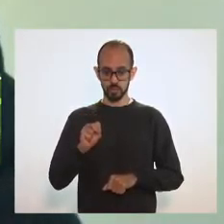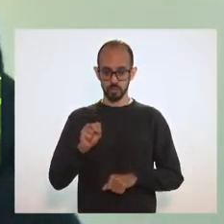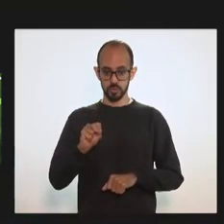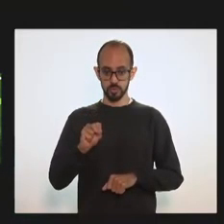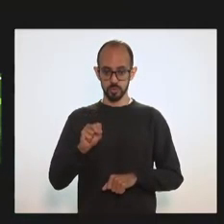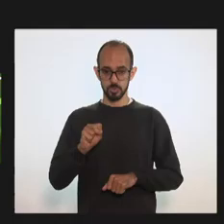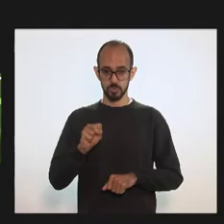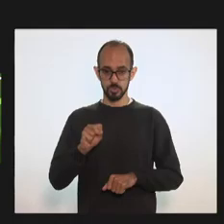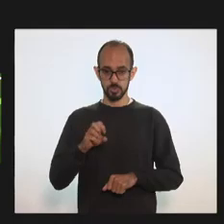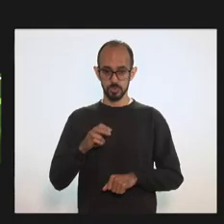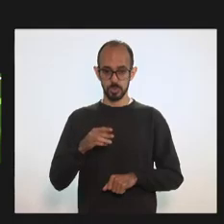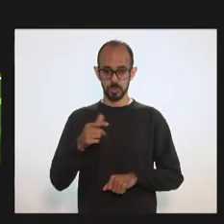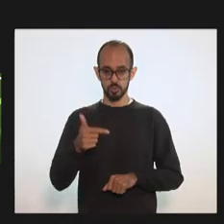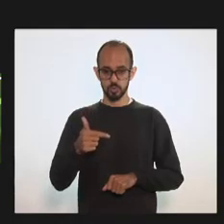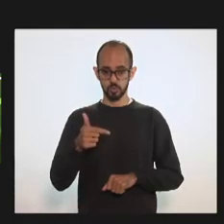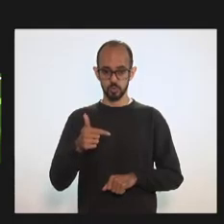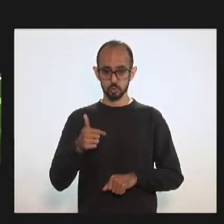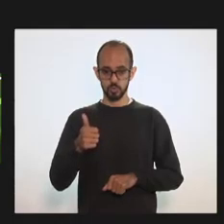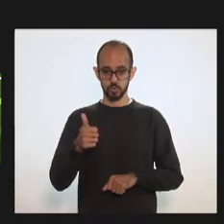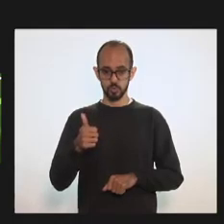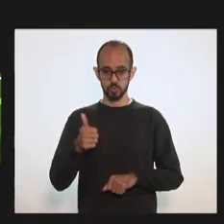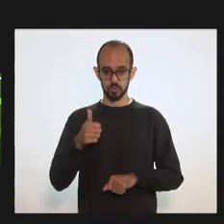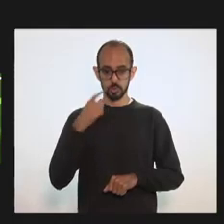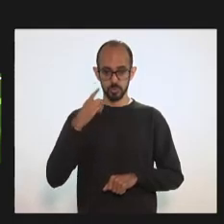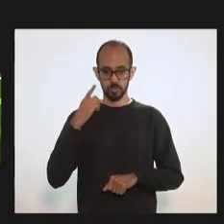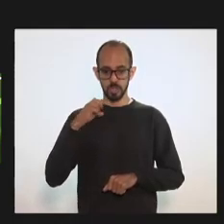Em discussão. Em votação.